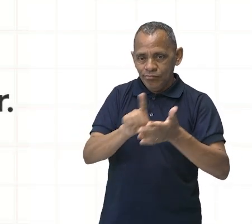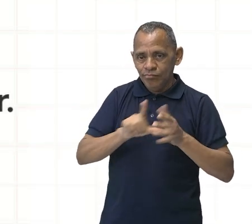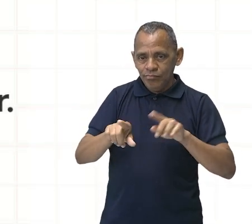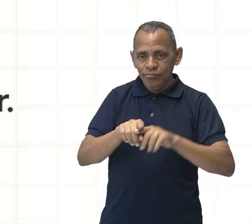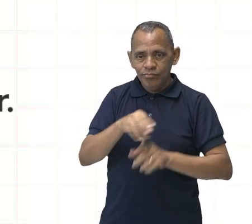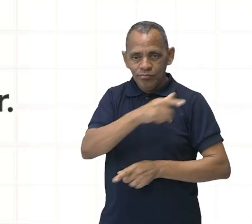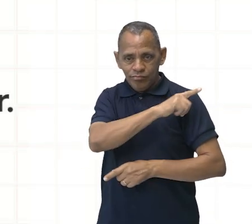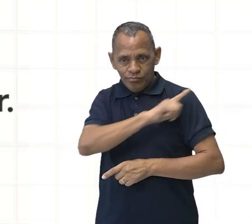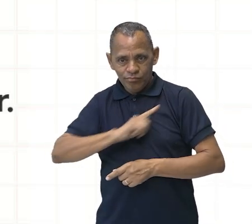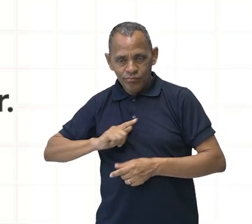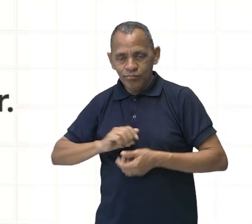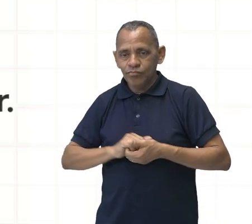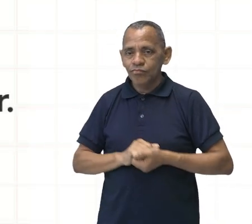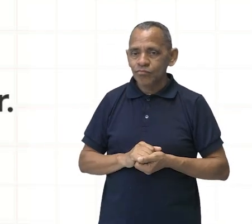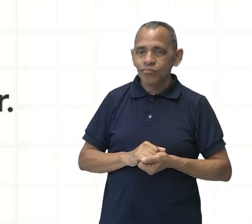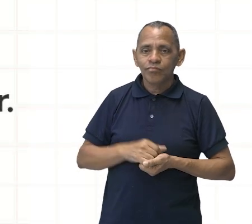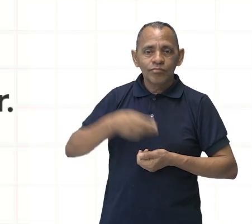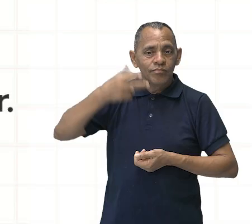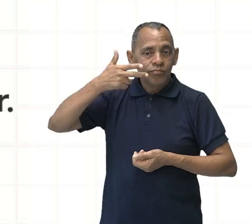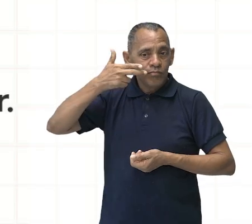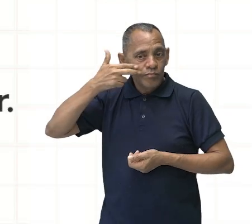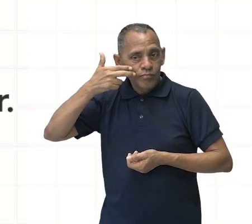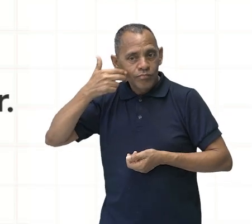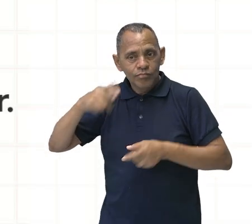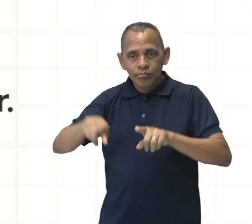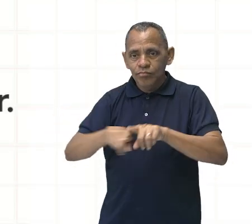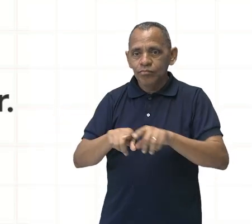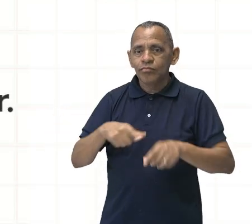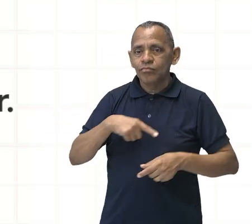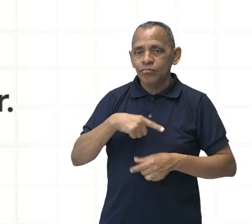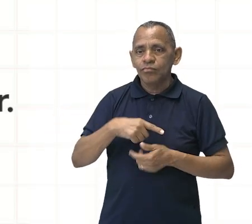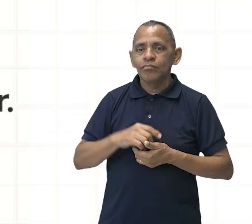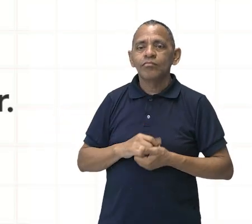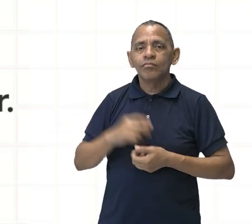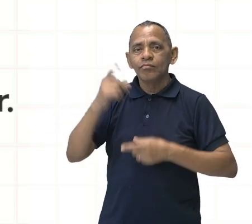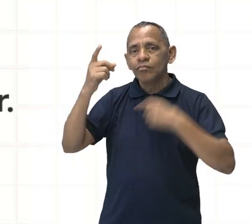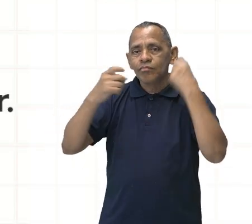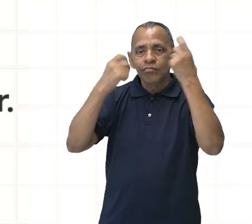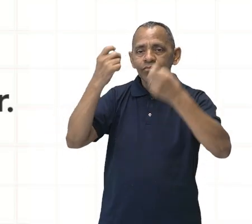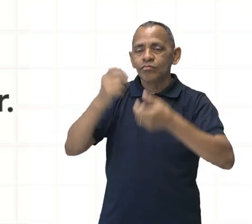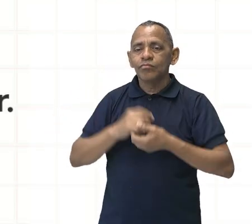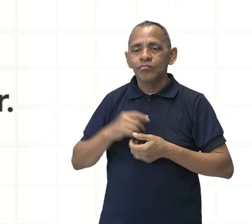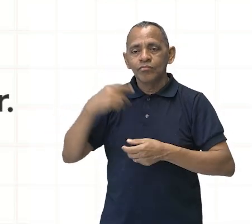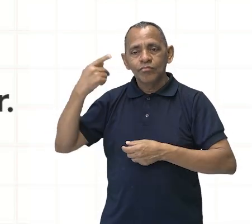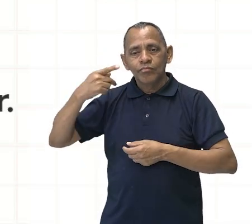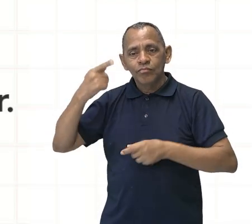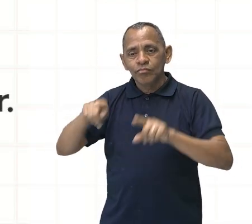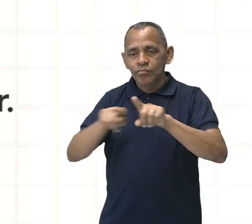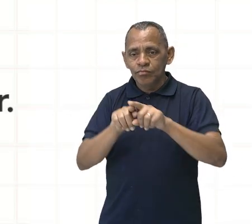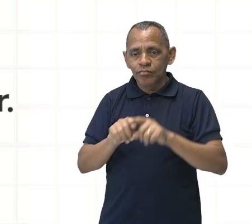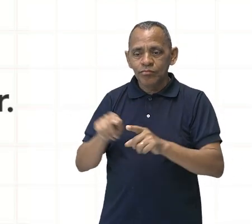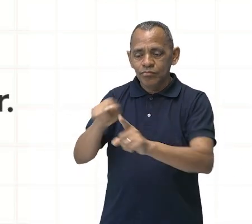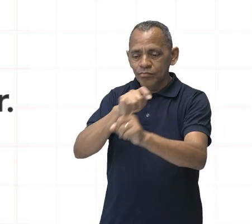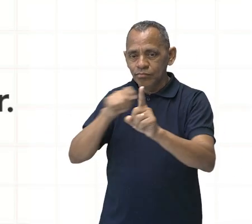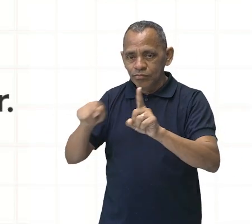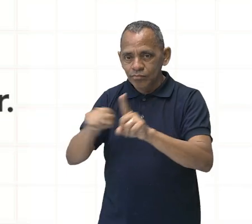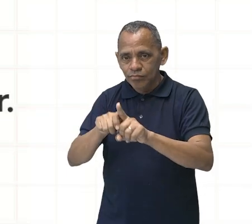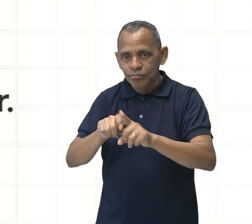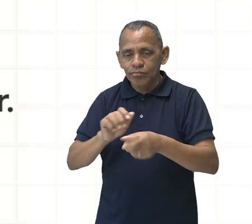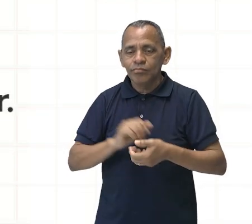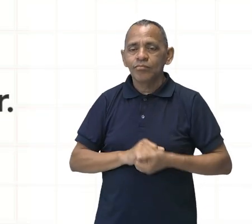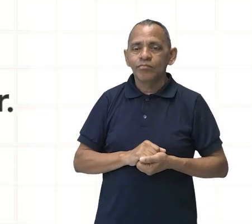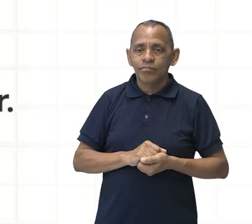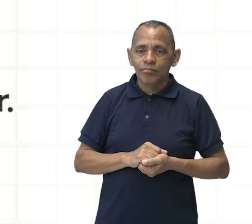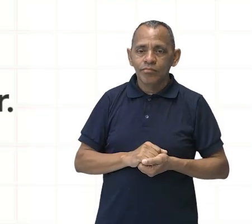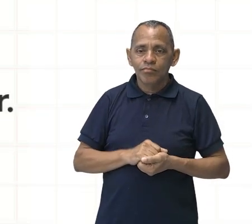Então, já havia uma preocupação com as políticas assistencialistas já no governo de Itamar Franco.